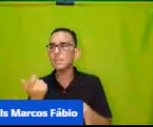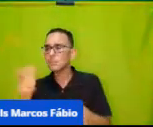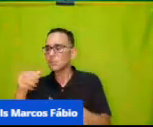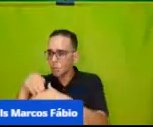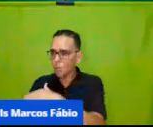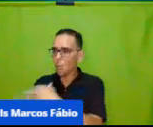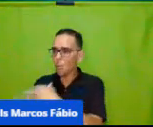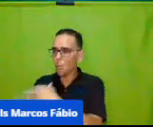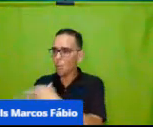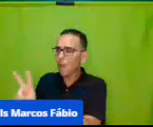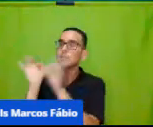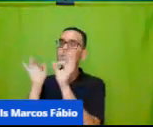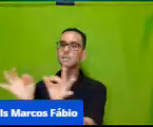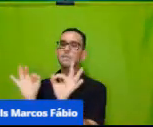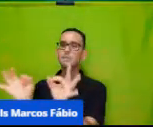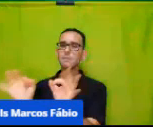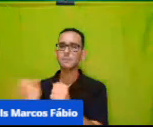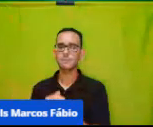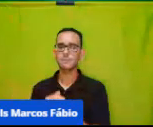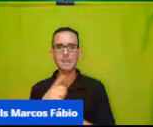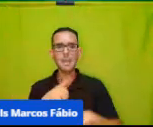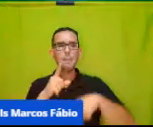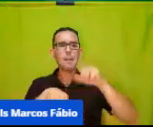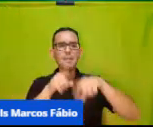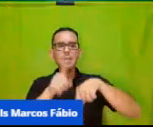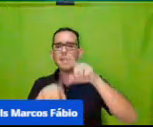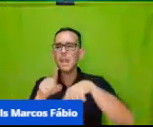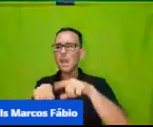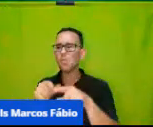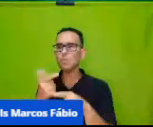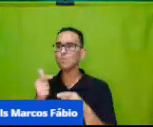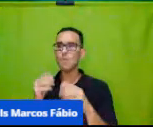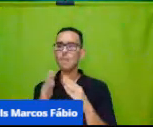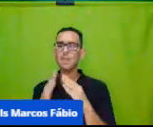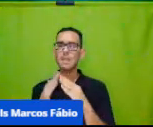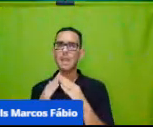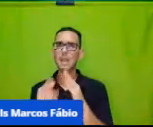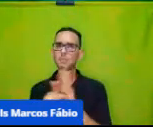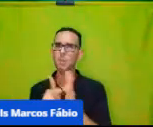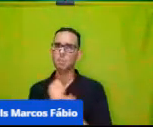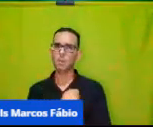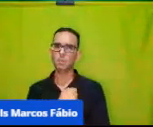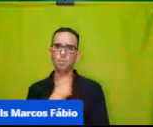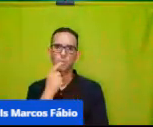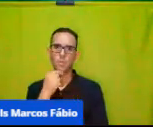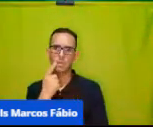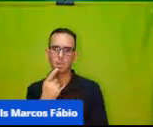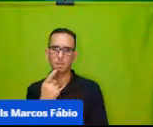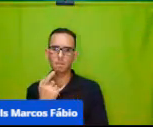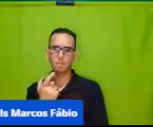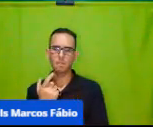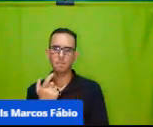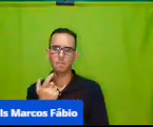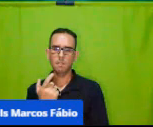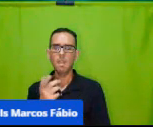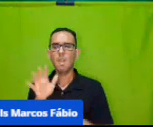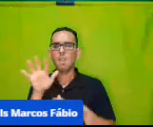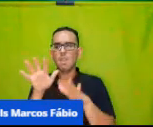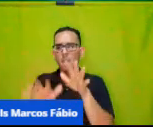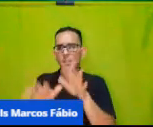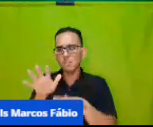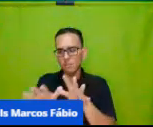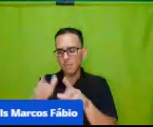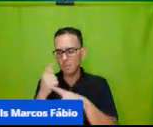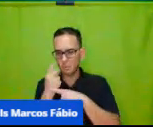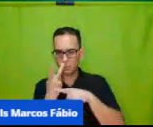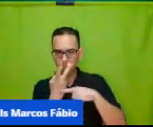bem legal. Tem material que o aluno não tem em casa, né? Mas tem coisas que ele... Você procura...